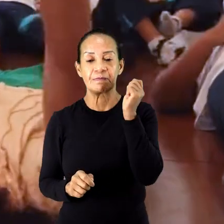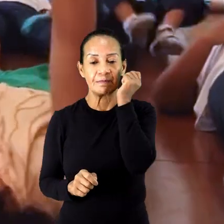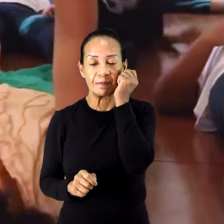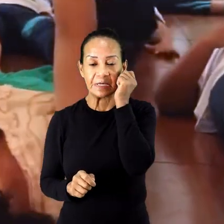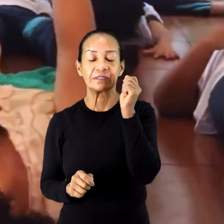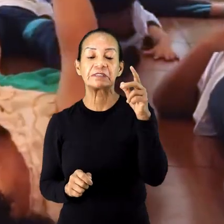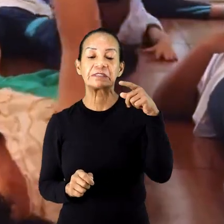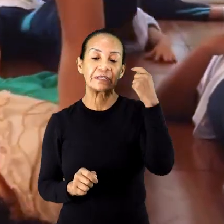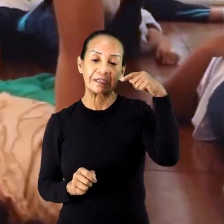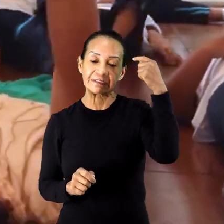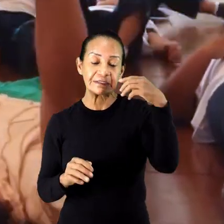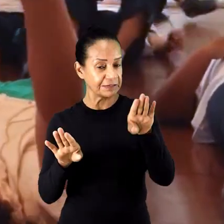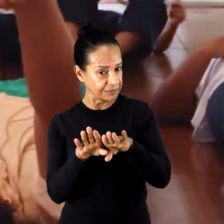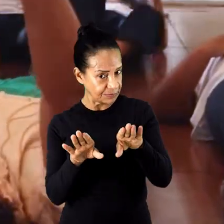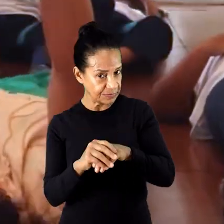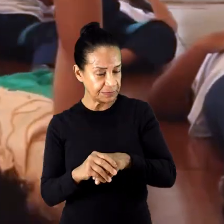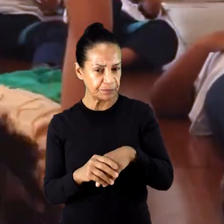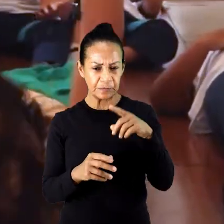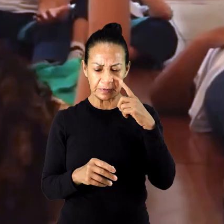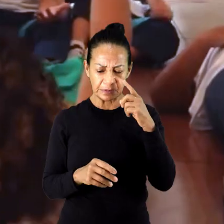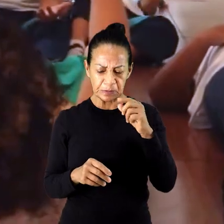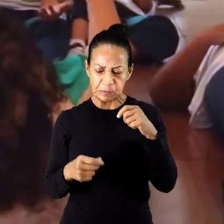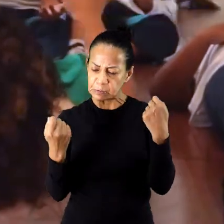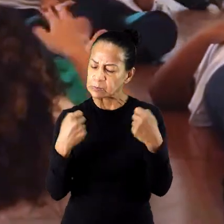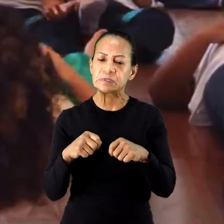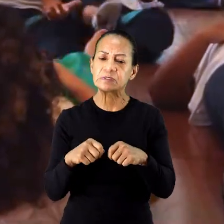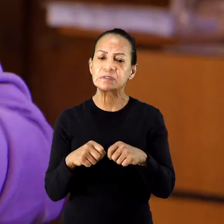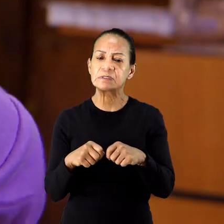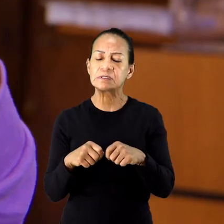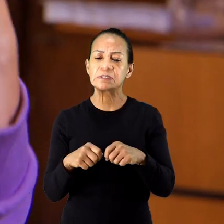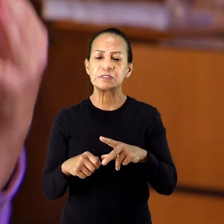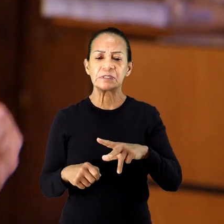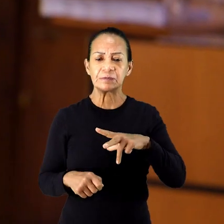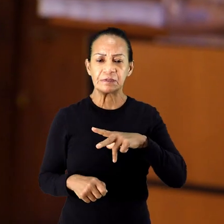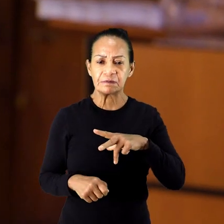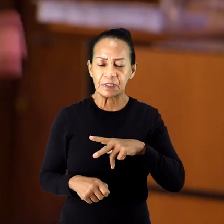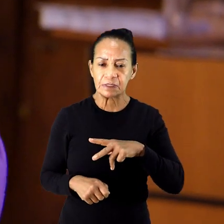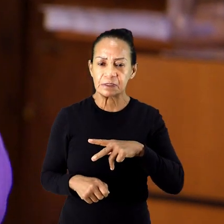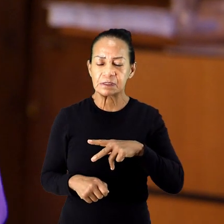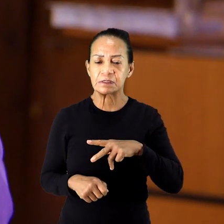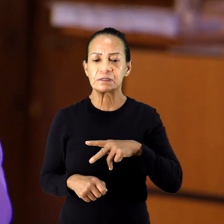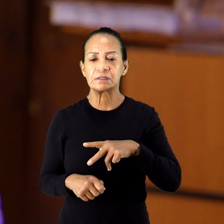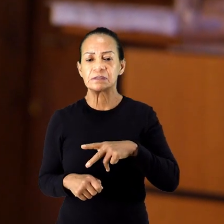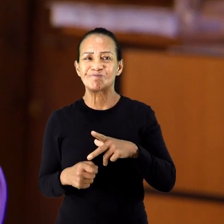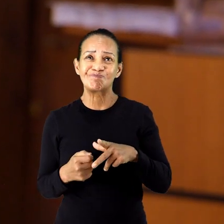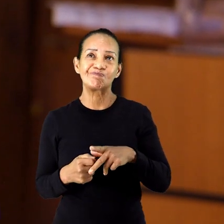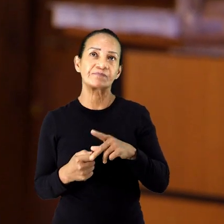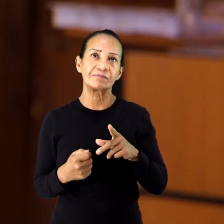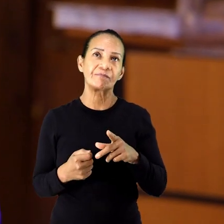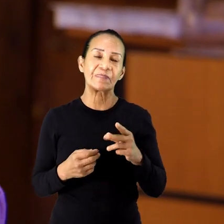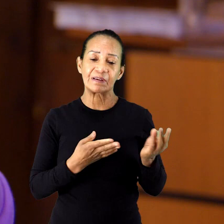né? Olhar para essas possibilidades privadas, a captação de recurso via